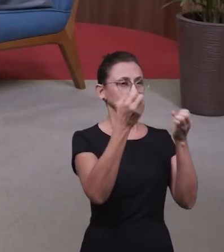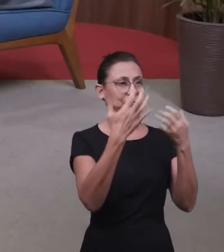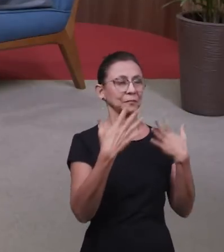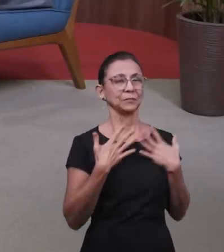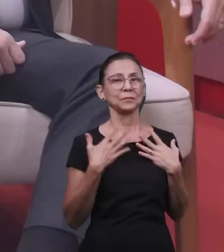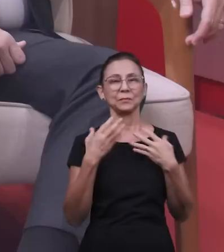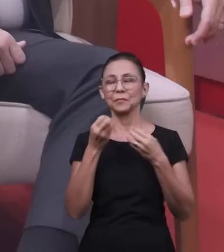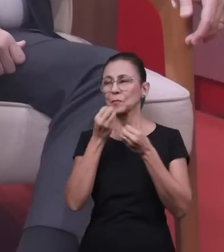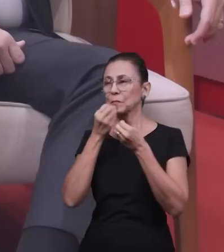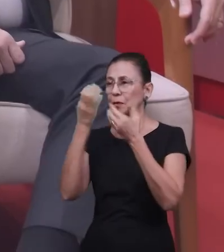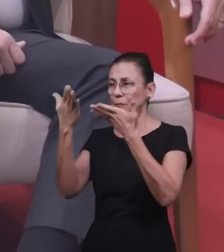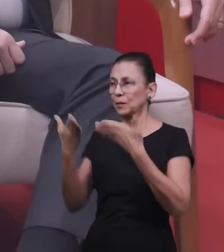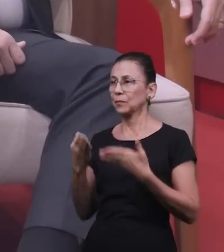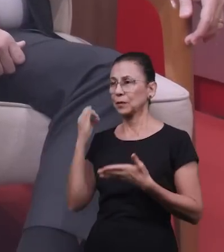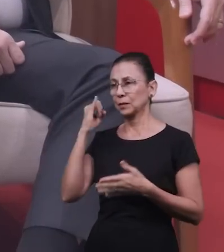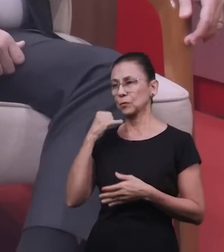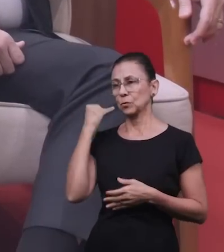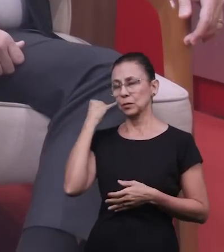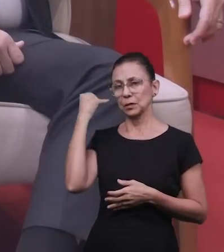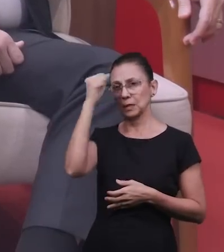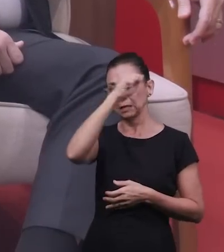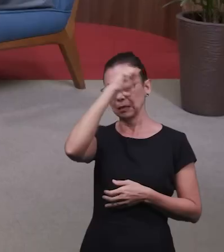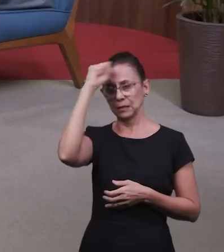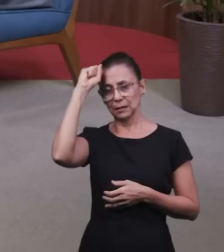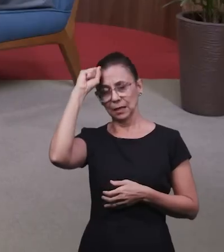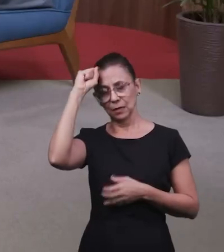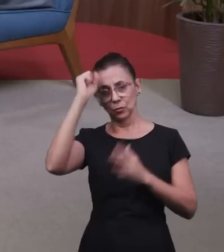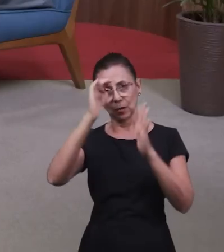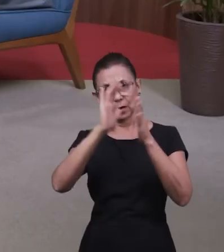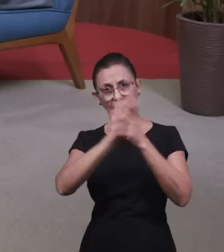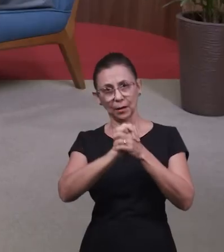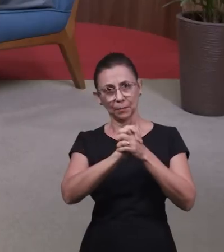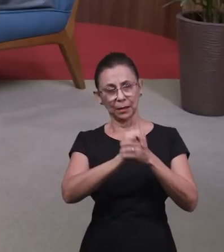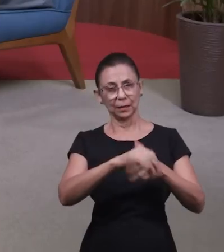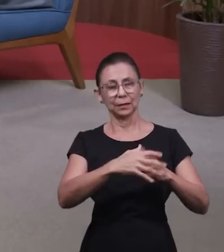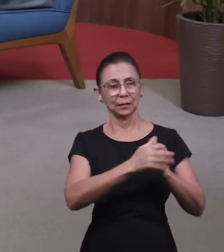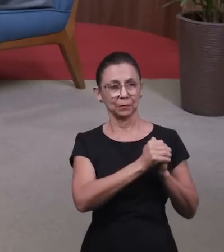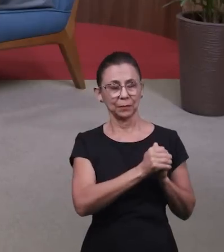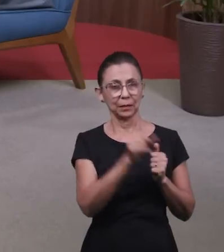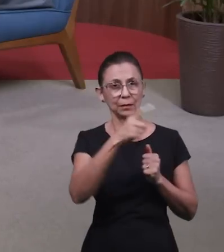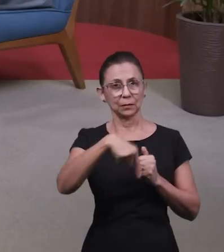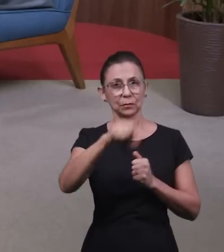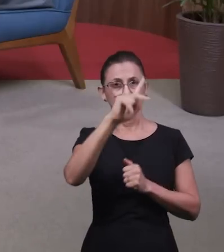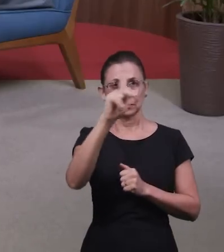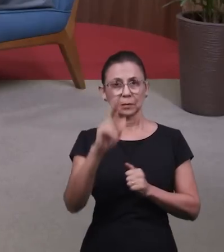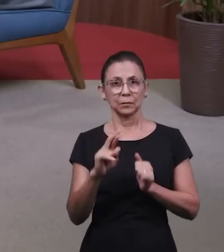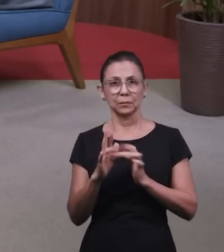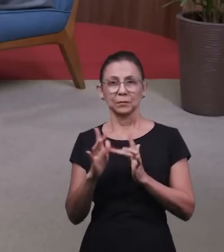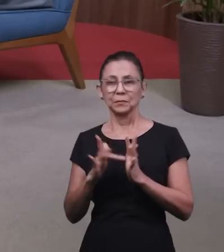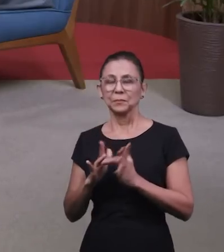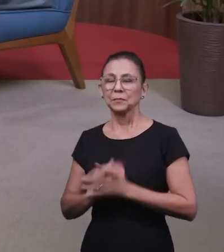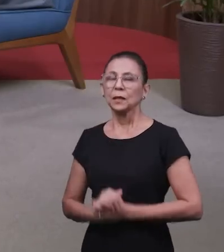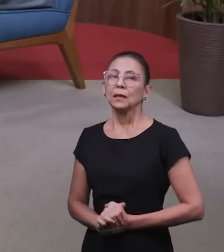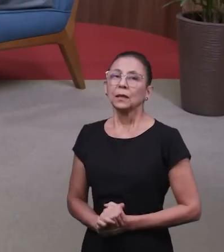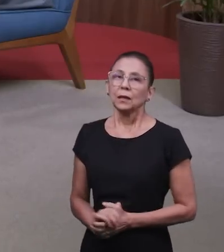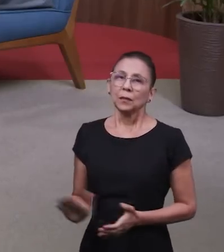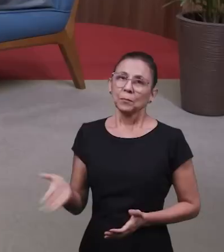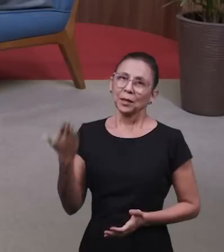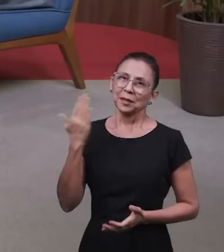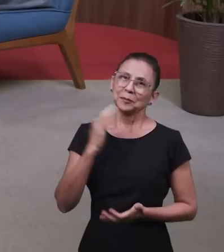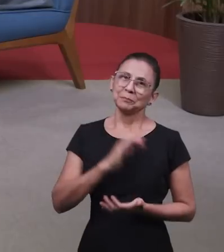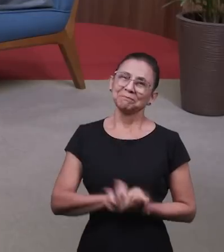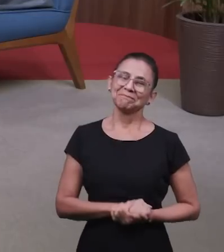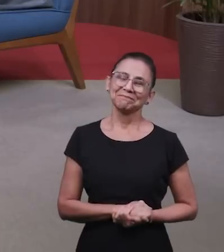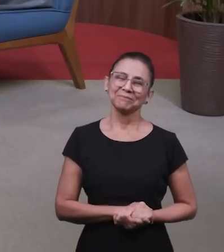Pai do Senhor, Josias, Sérgio, Pai do Senhor a todos. Amém. Daniel, Josias e todos, a paz do Senhor. Vamos